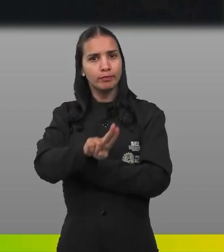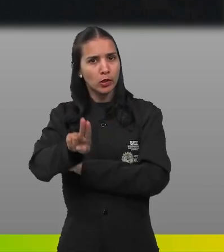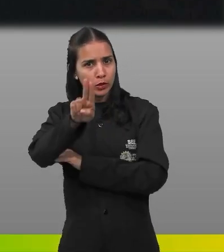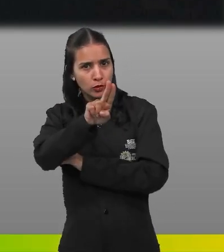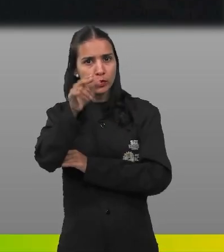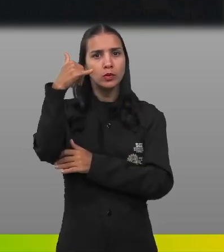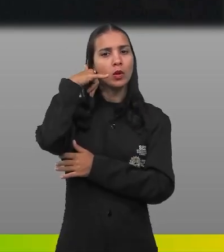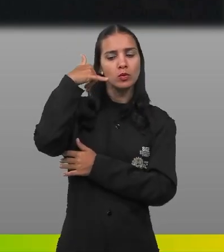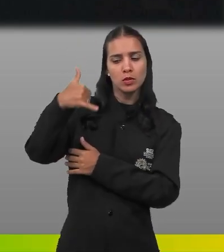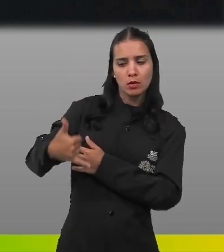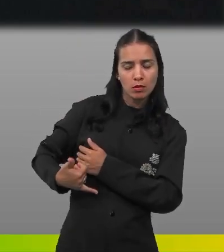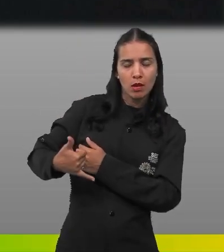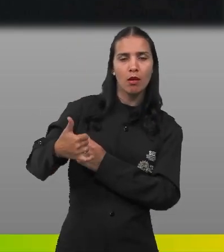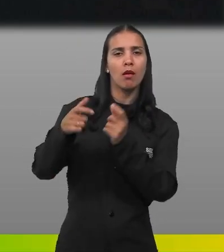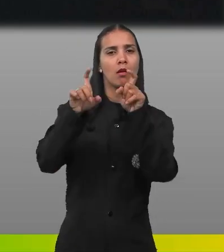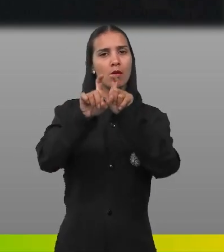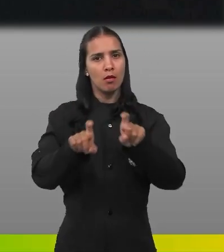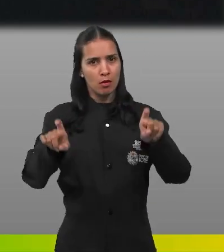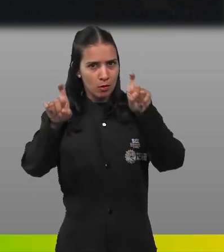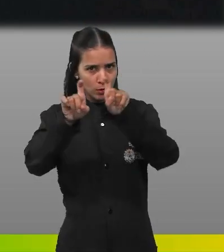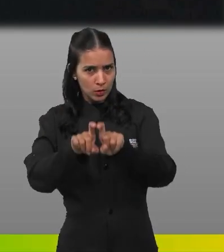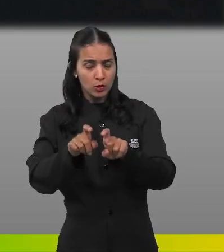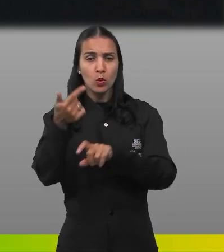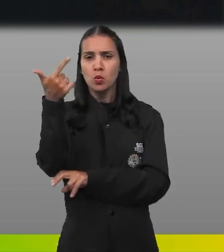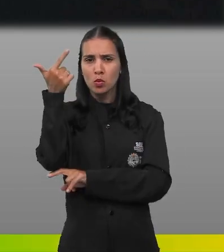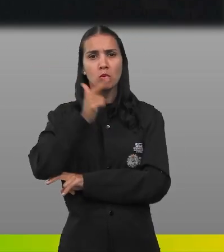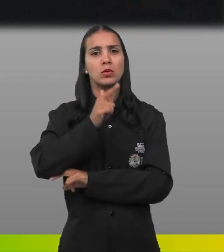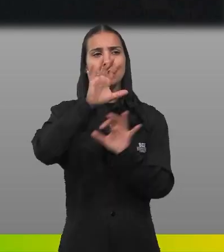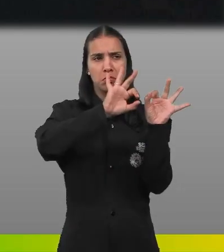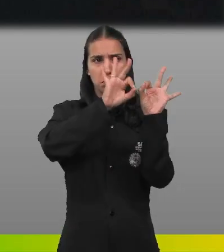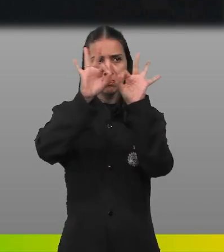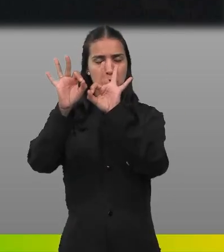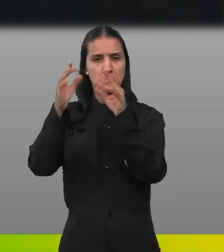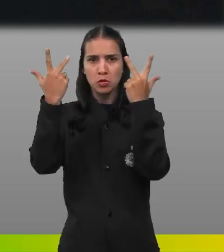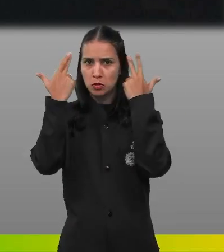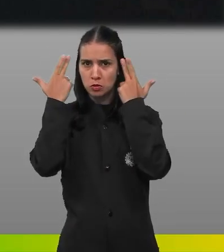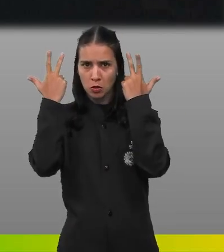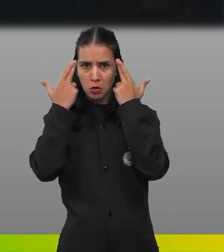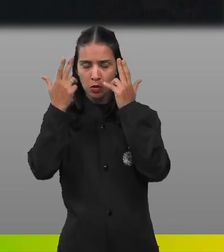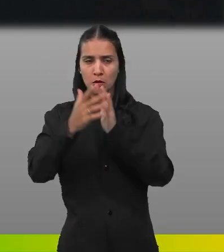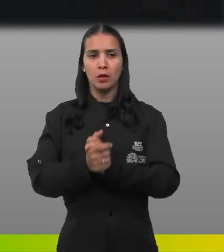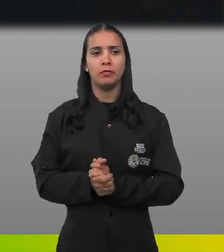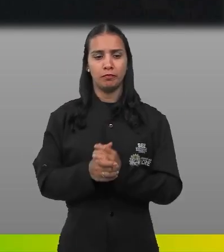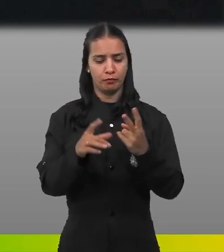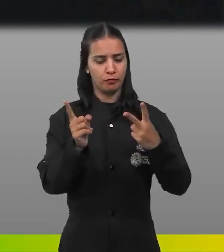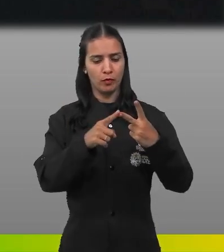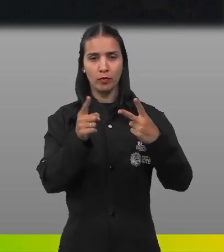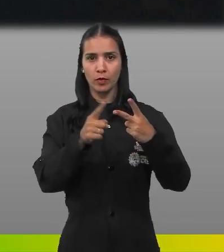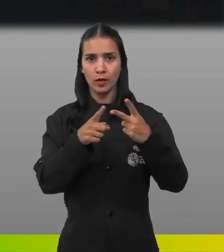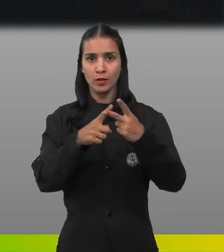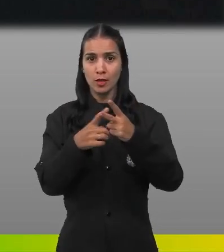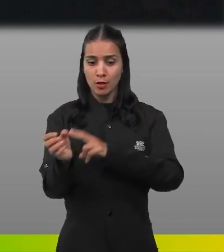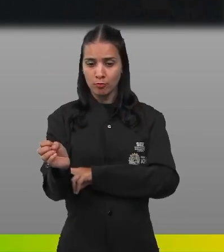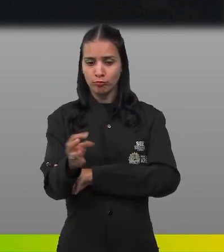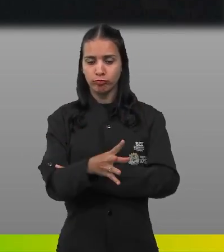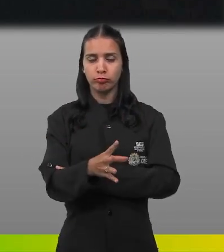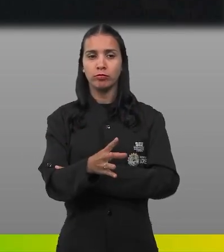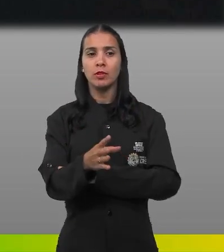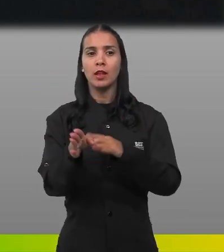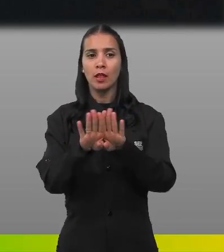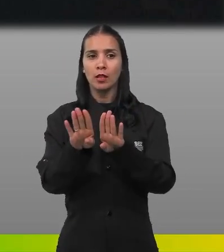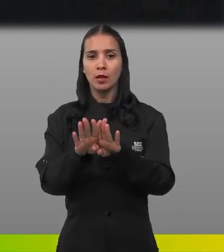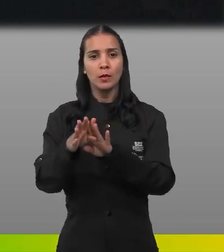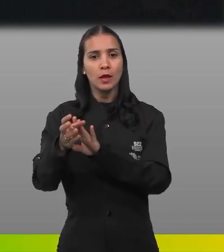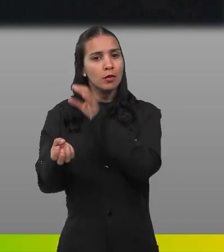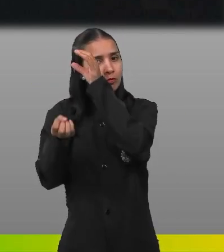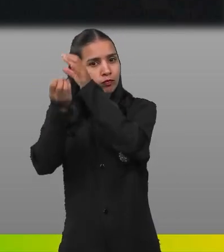pode acessar a uma apresentação híbrida. Inovação e criatividade artística. Então, com